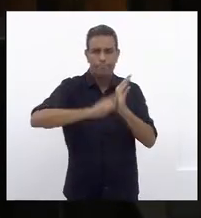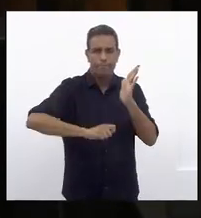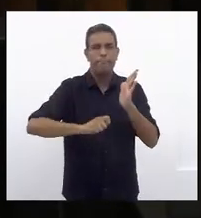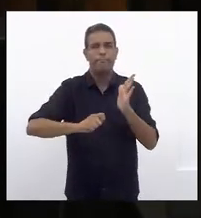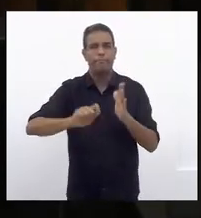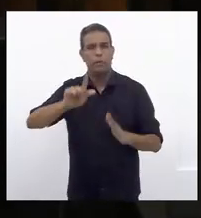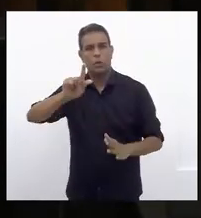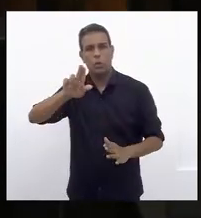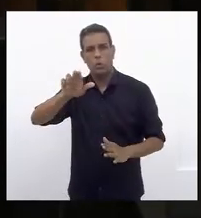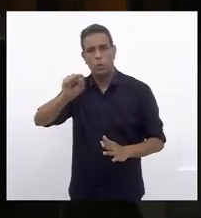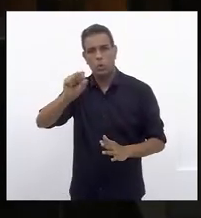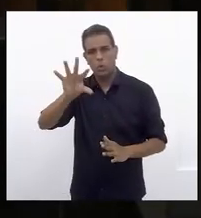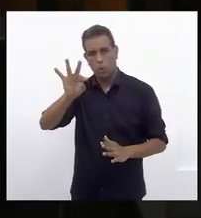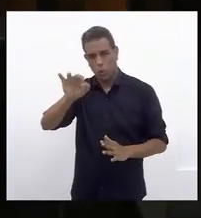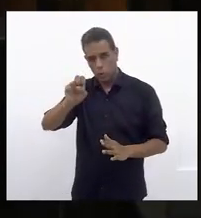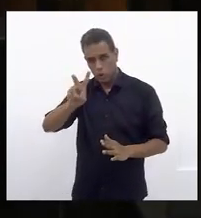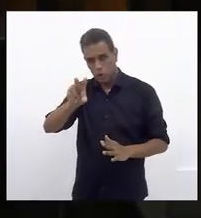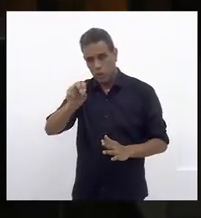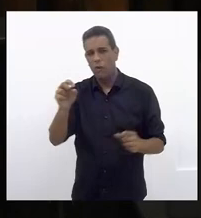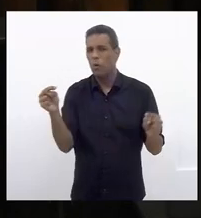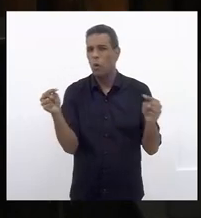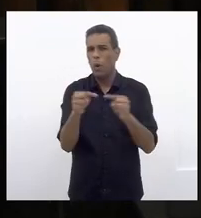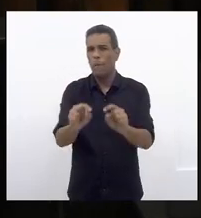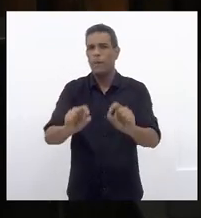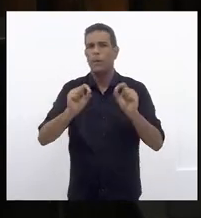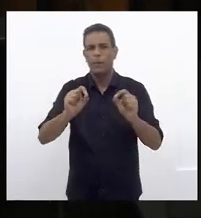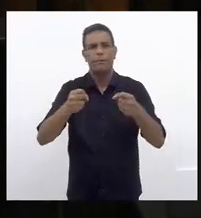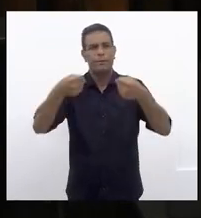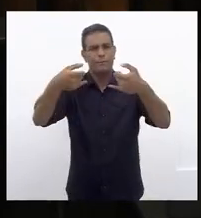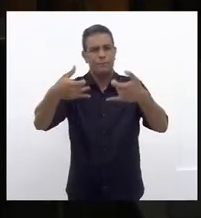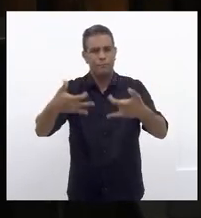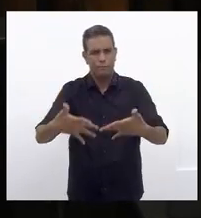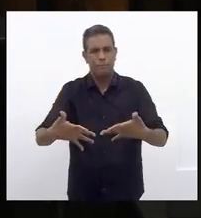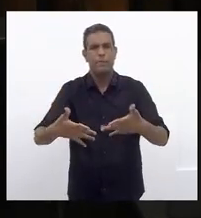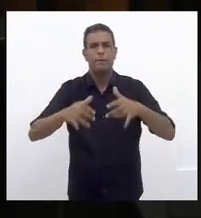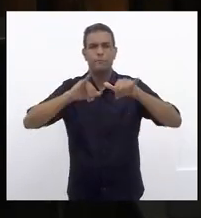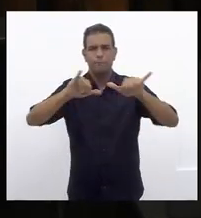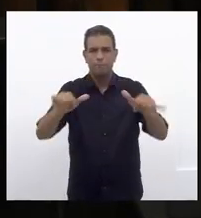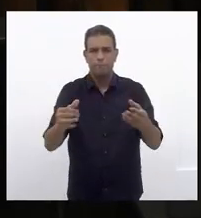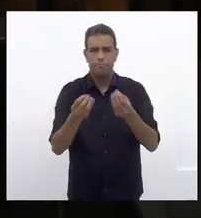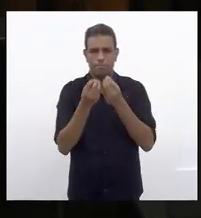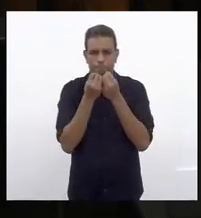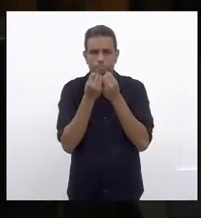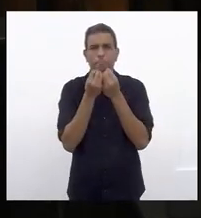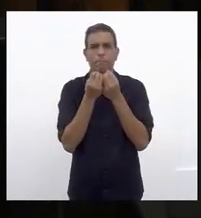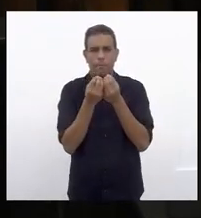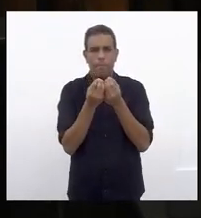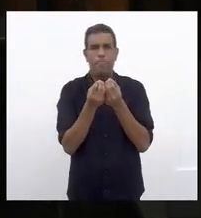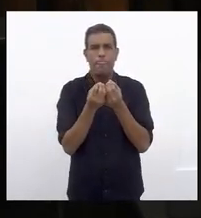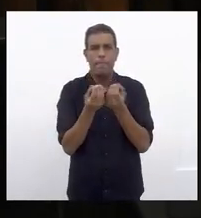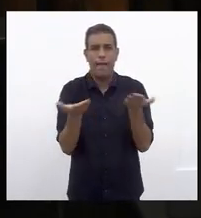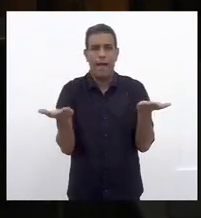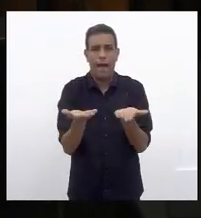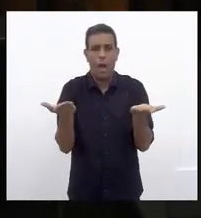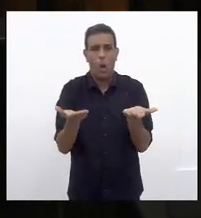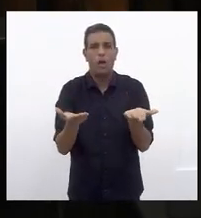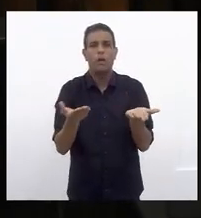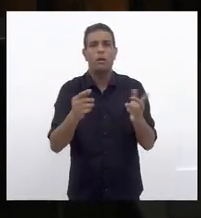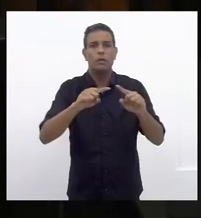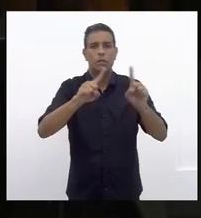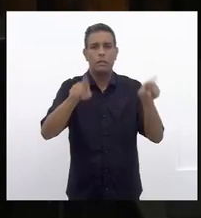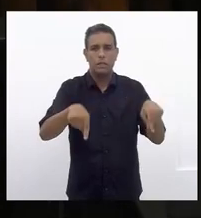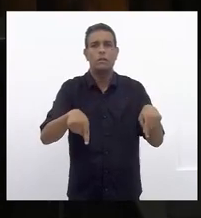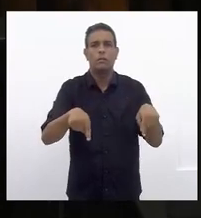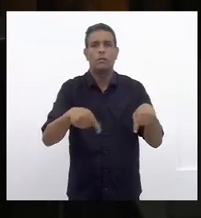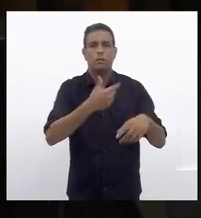deputado Gustavo Schmidt, que dispõe sobre o aproveitamento dos empregados públicos da